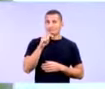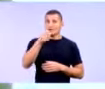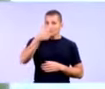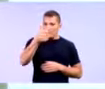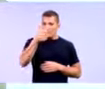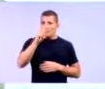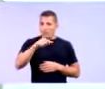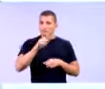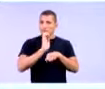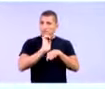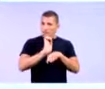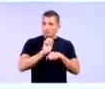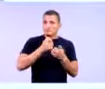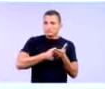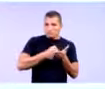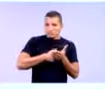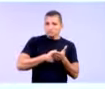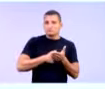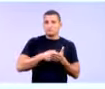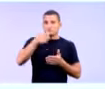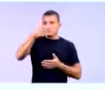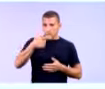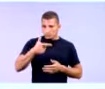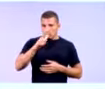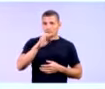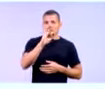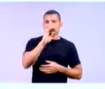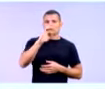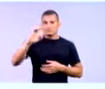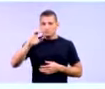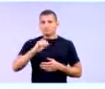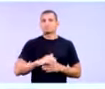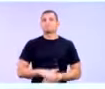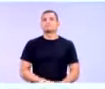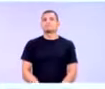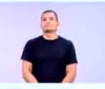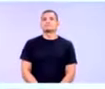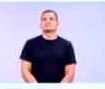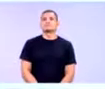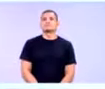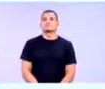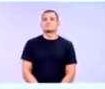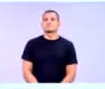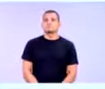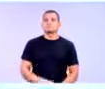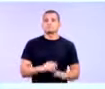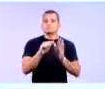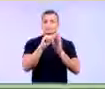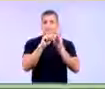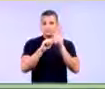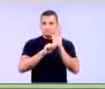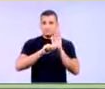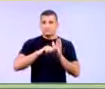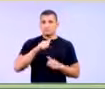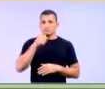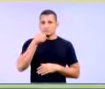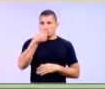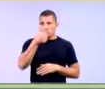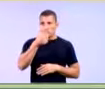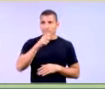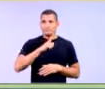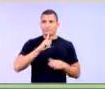é obrigatório. Então, vamos lá agora passar para estágio. O artigo 1, nós temos aí